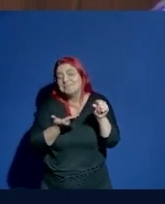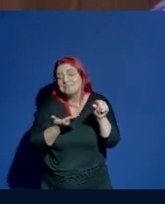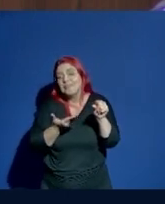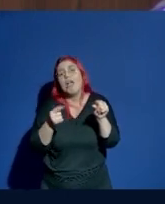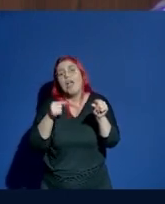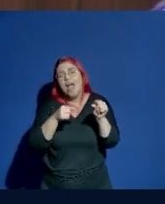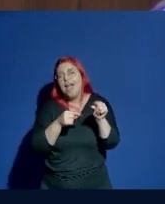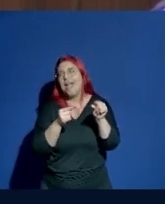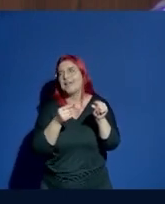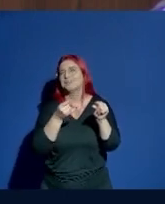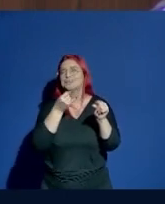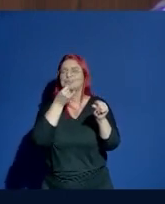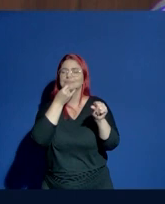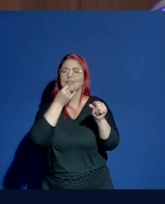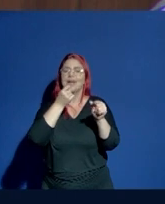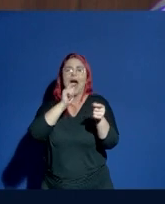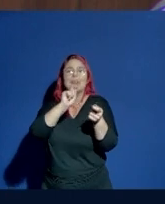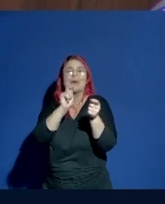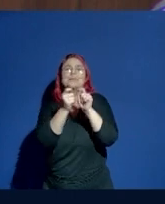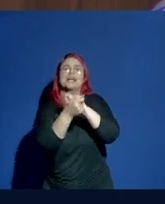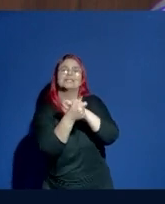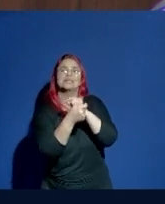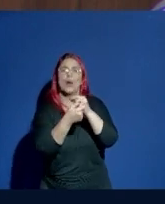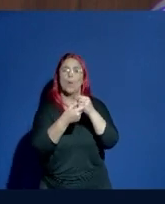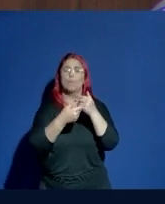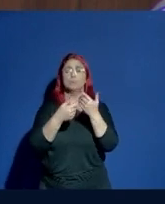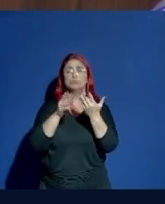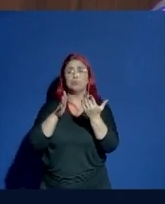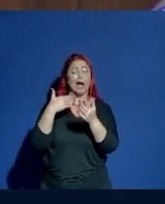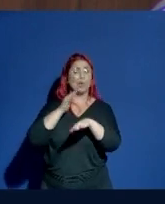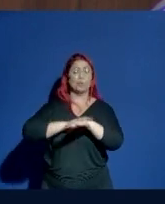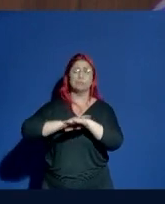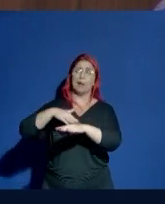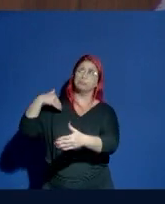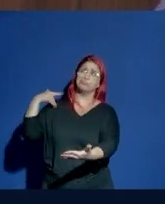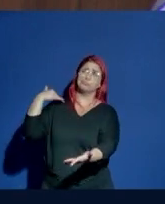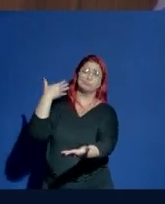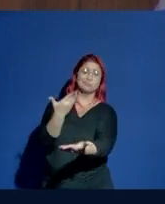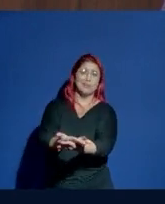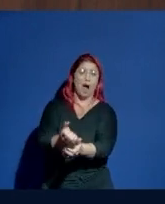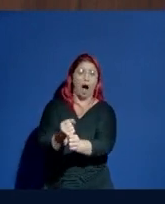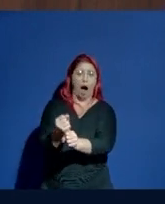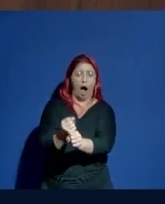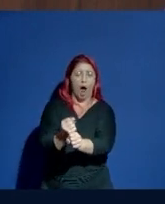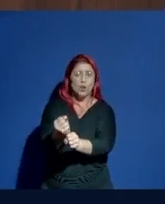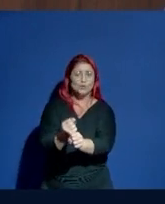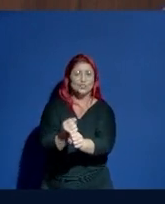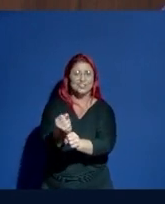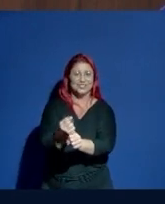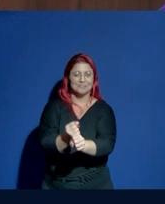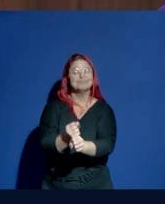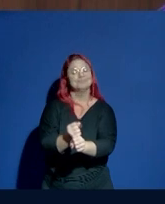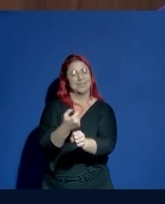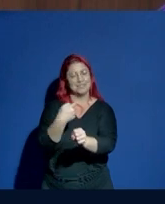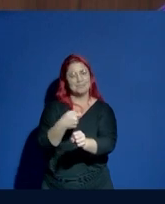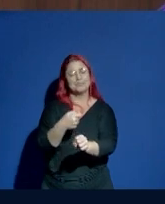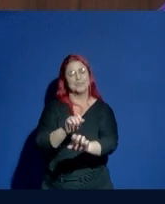essa adaptação, esse desenvolvimento ao longo do tempo, que a gente tem que transformar isso e potencializar isso.